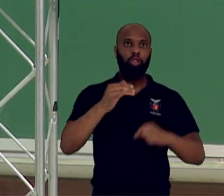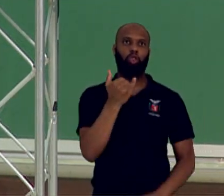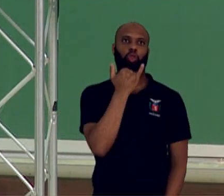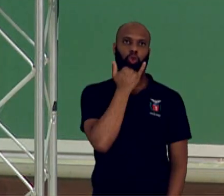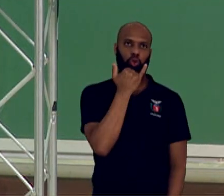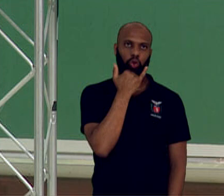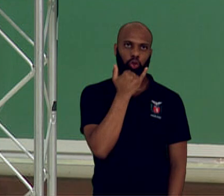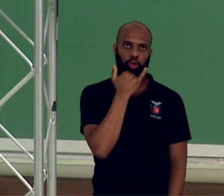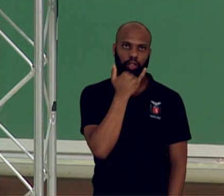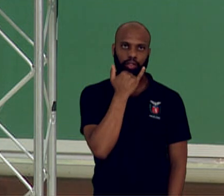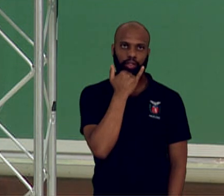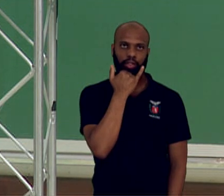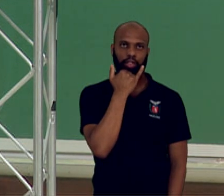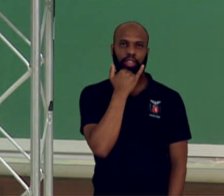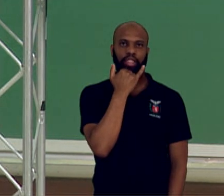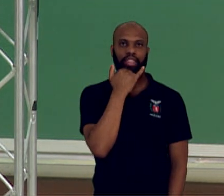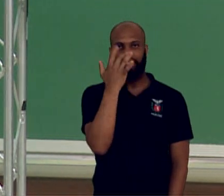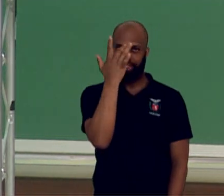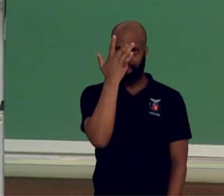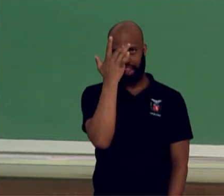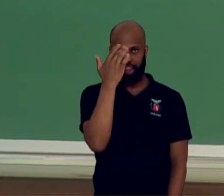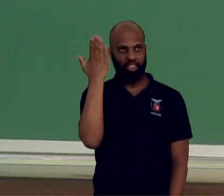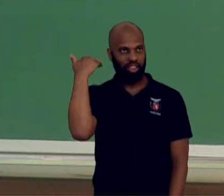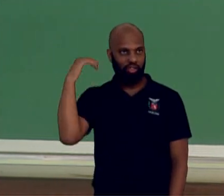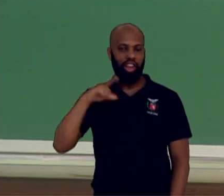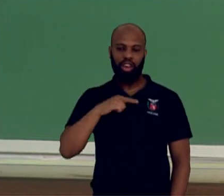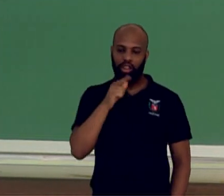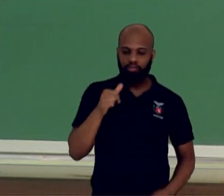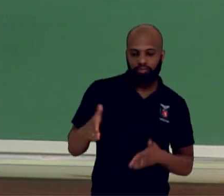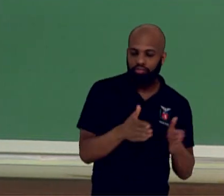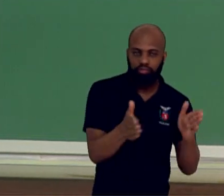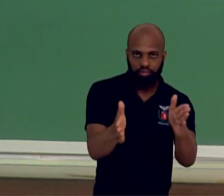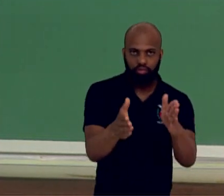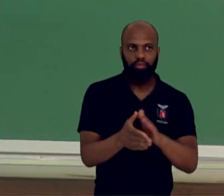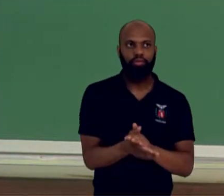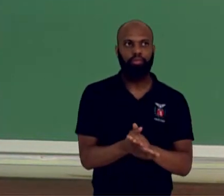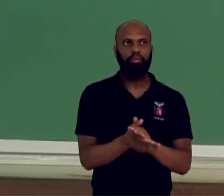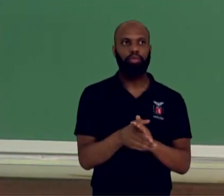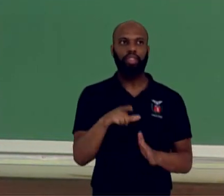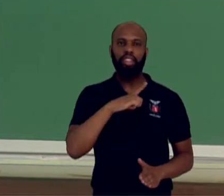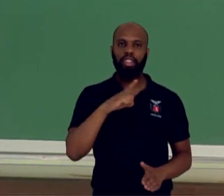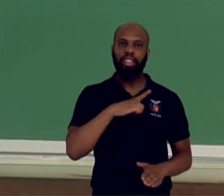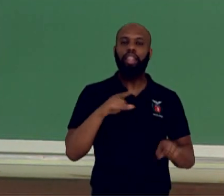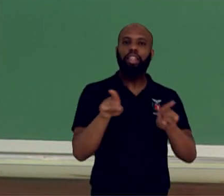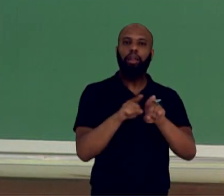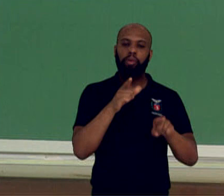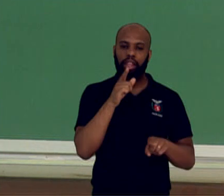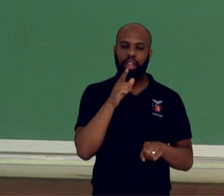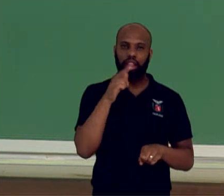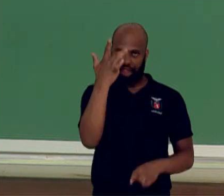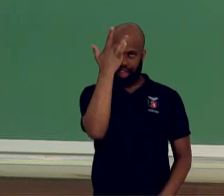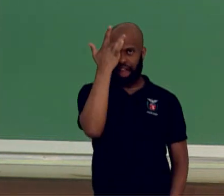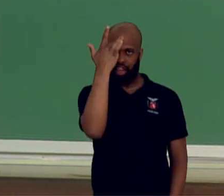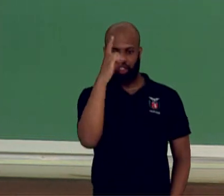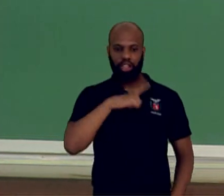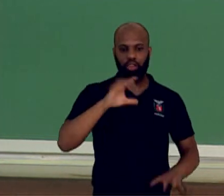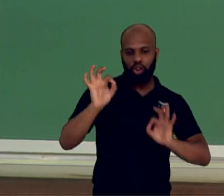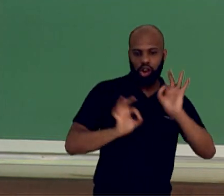desculpas, na Índia antiga, com uma civilização fluvial, a Índia com as organizações de